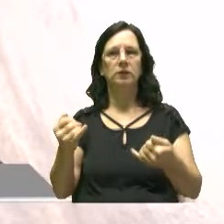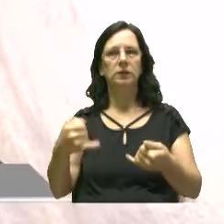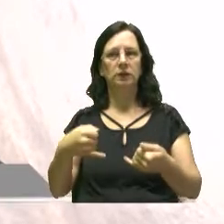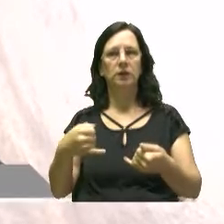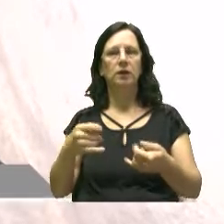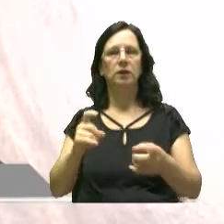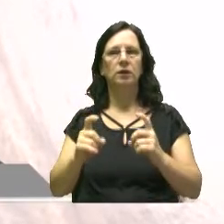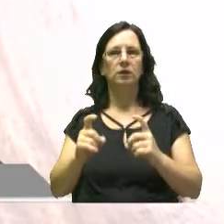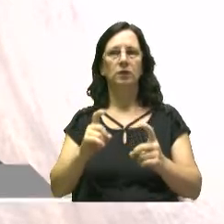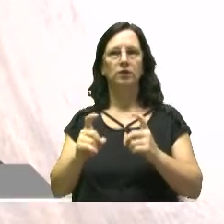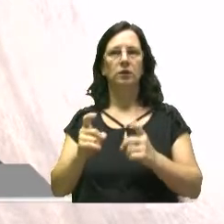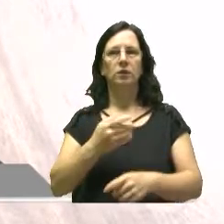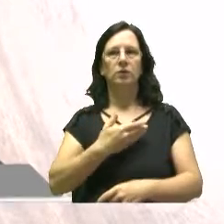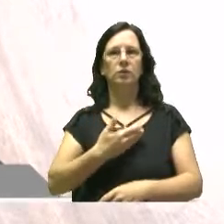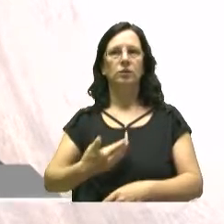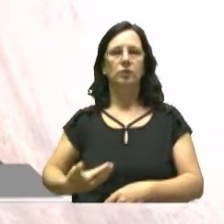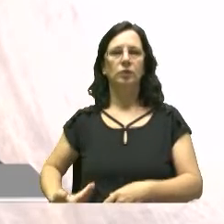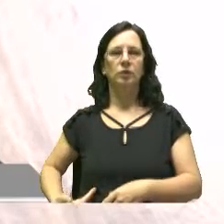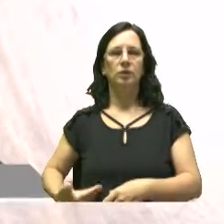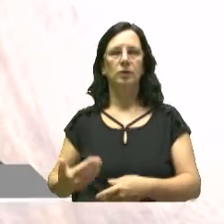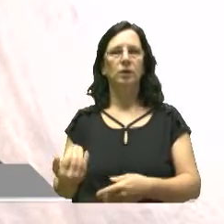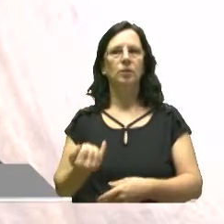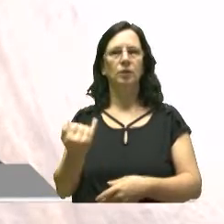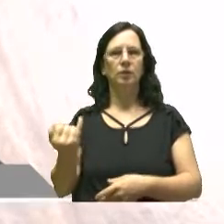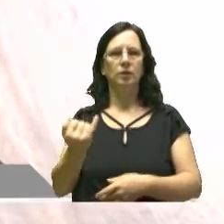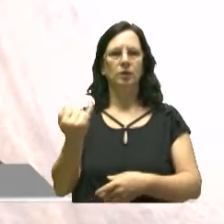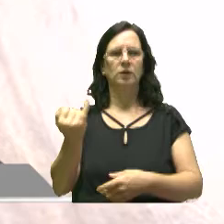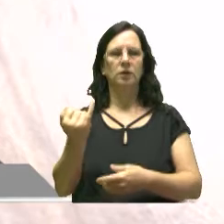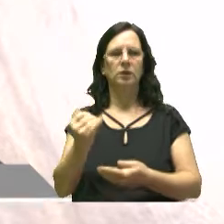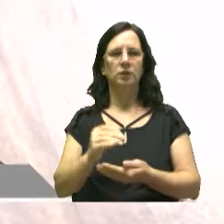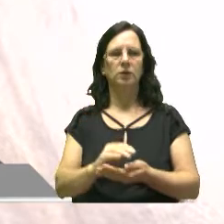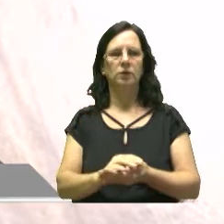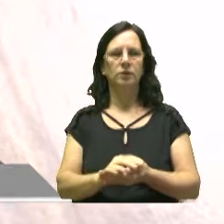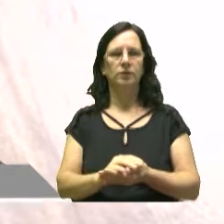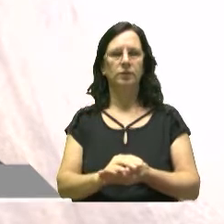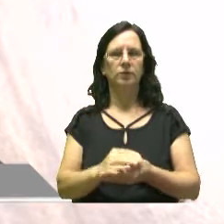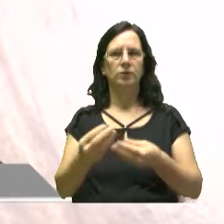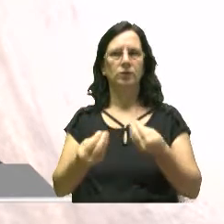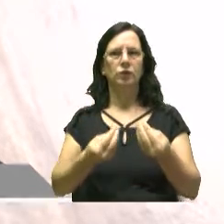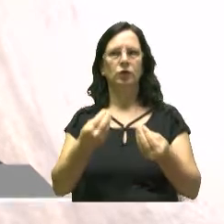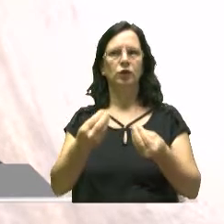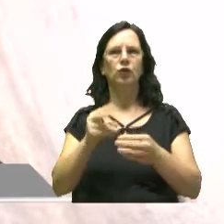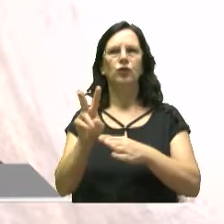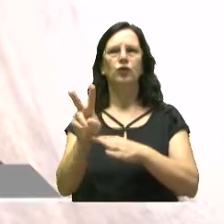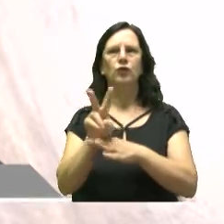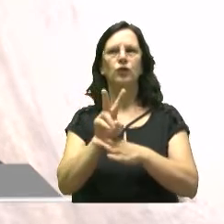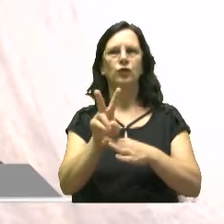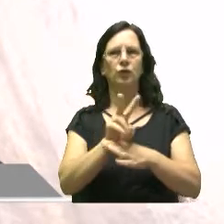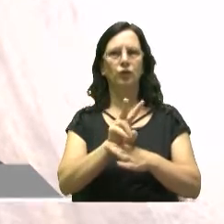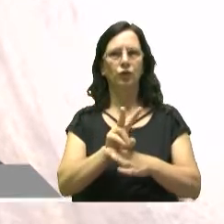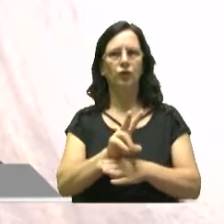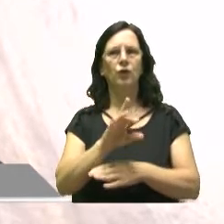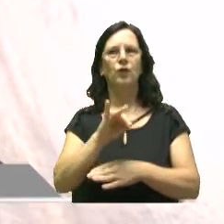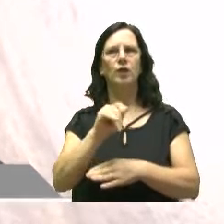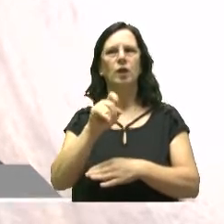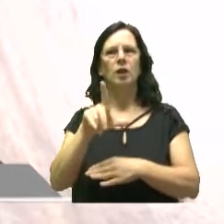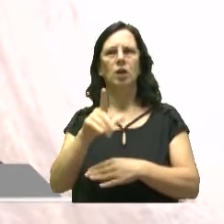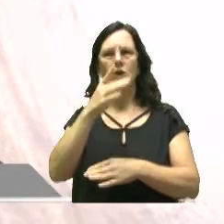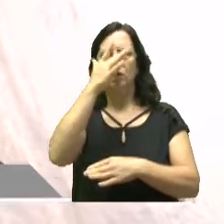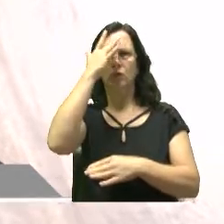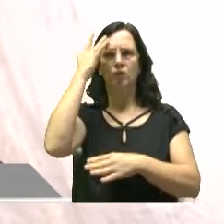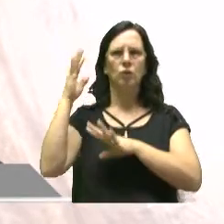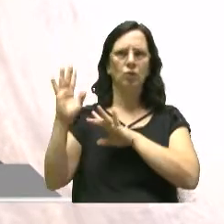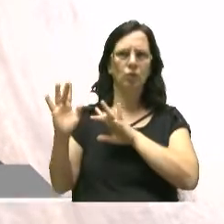pública ela é um instrumento muito importante né a de controle e fiscalização para os